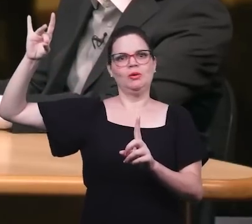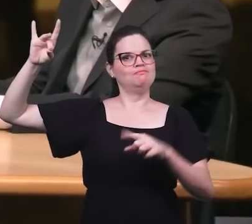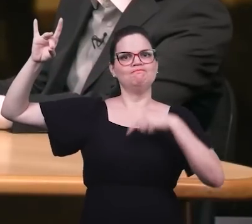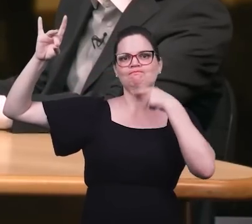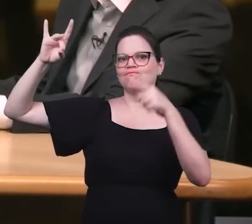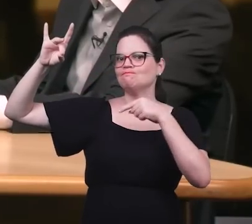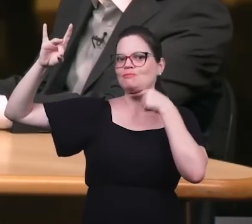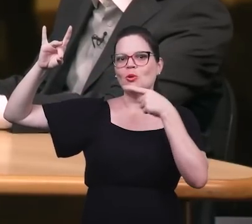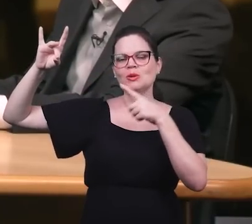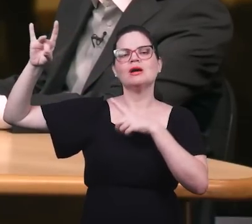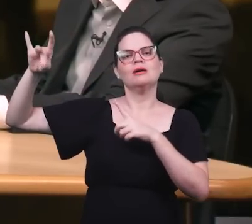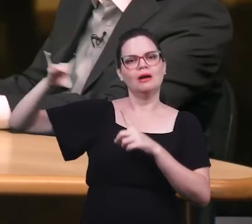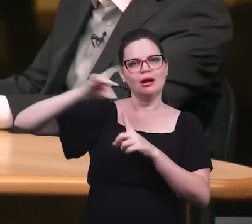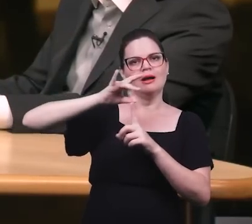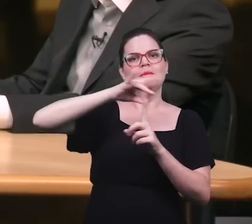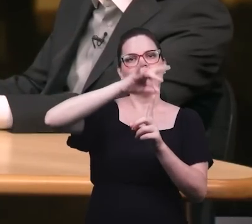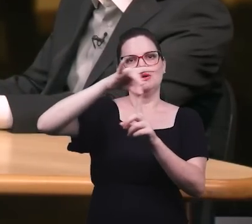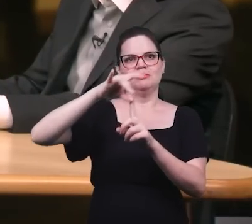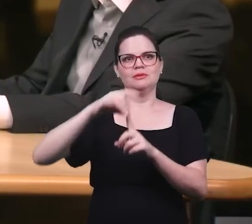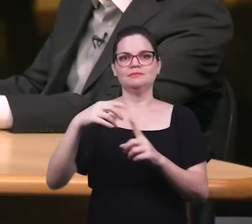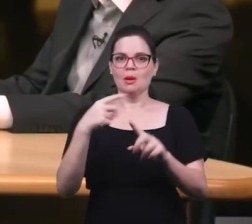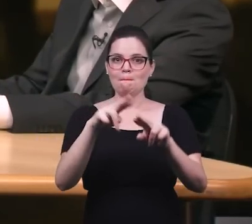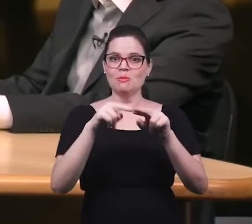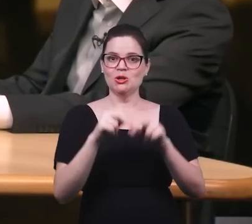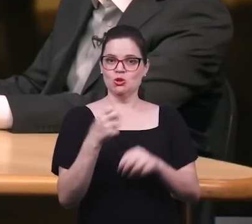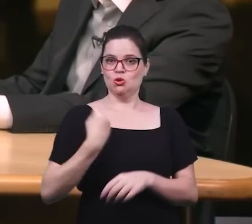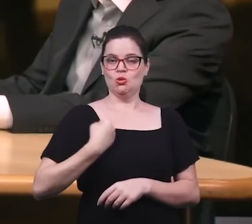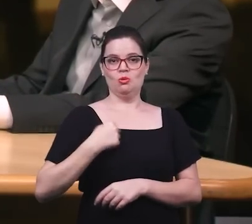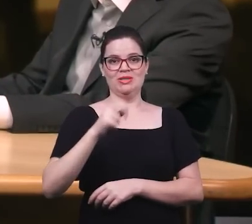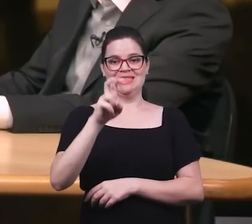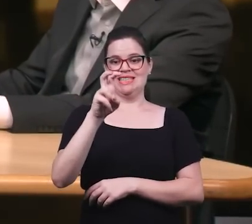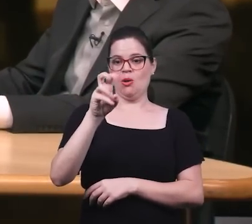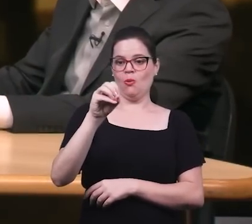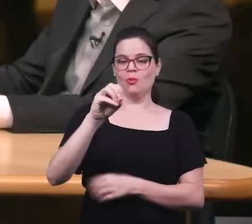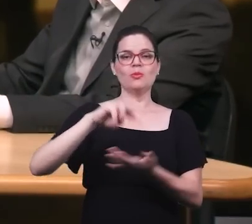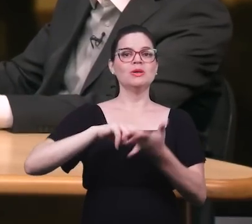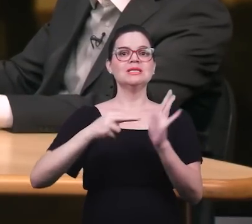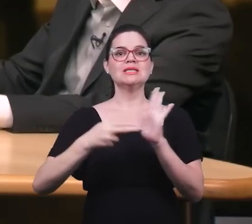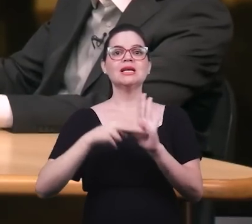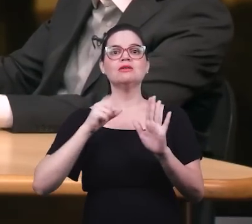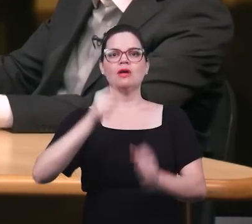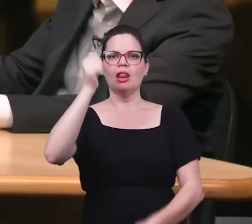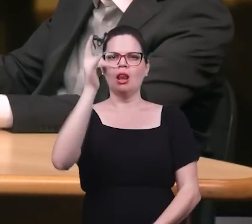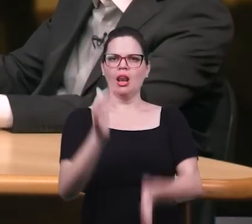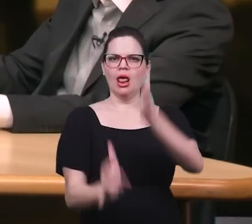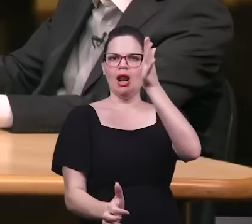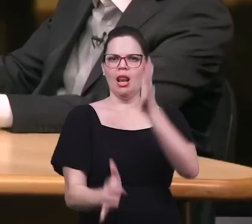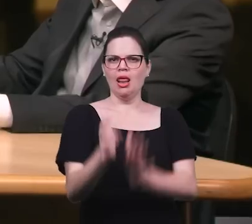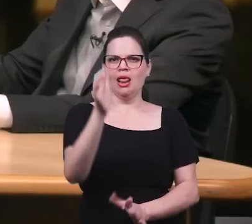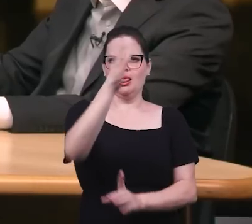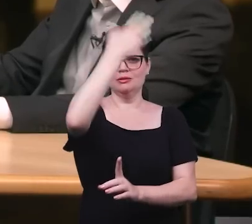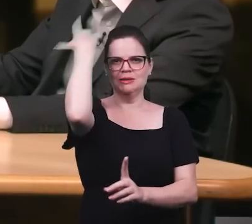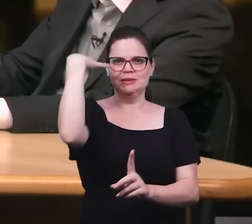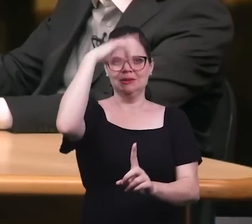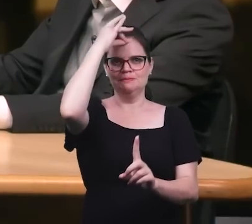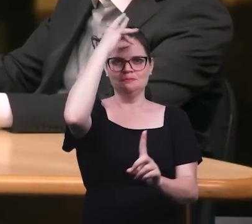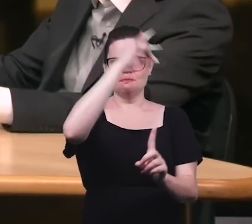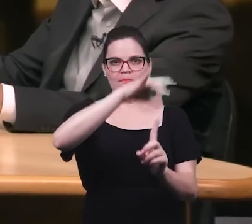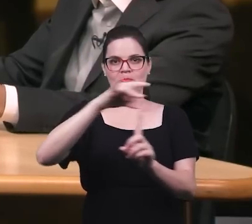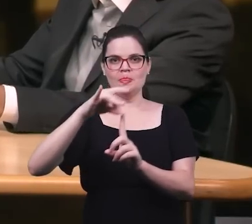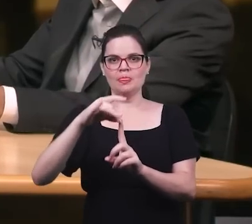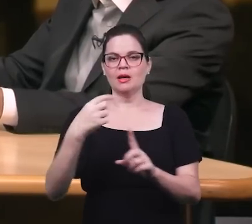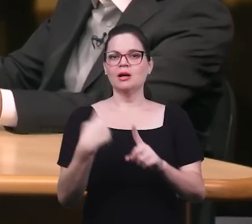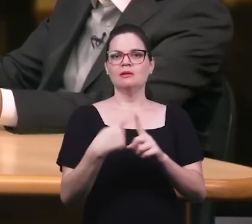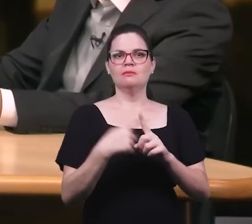50 e 50, né? Jesus assim, e guardou 50, o Pentecostes do passado, mas é 50 e 50, porque o Pentecostes